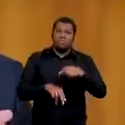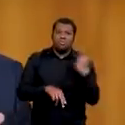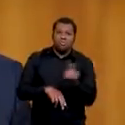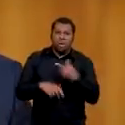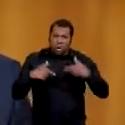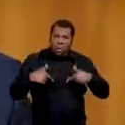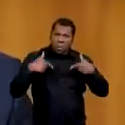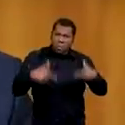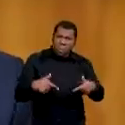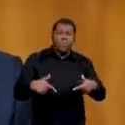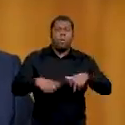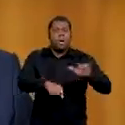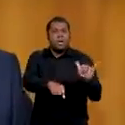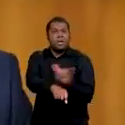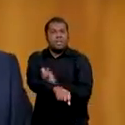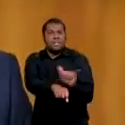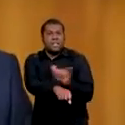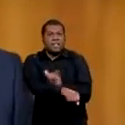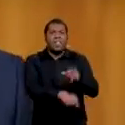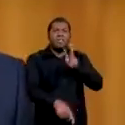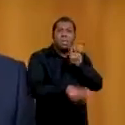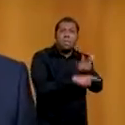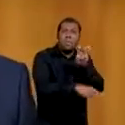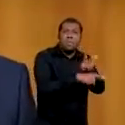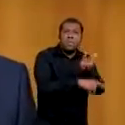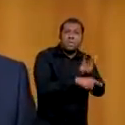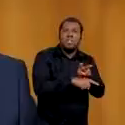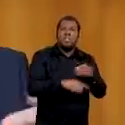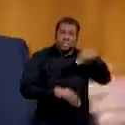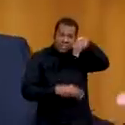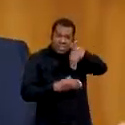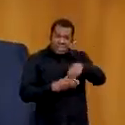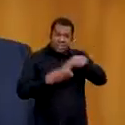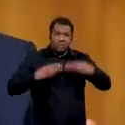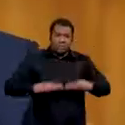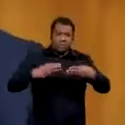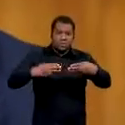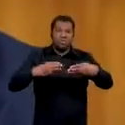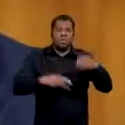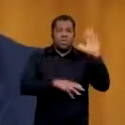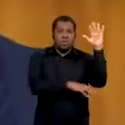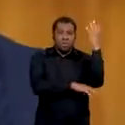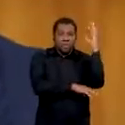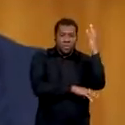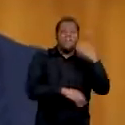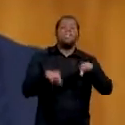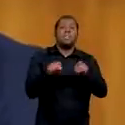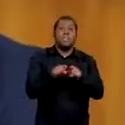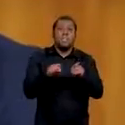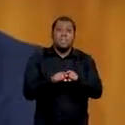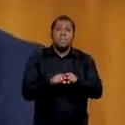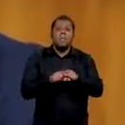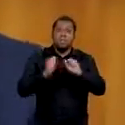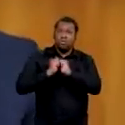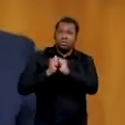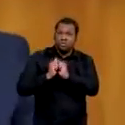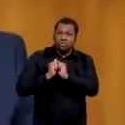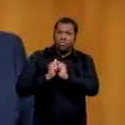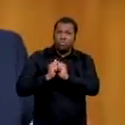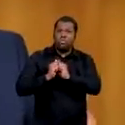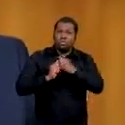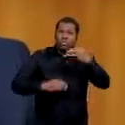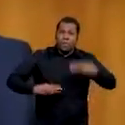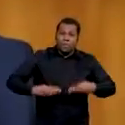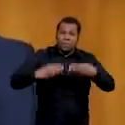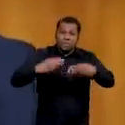os instrumentos de proteção que a gente tem no Ministério do Meio Ambiente, mas a gente vai jogar muito duro com o Ministério da Justiça, com a Polícia